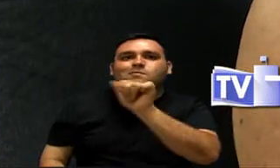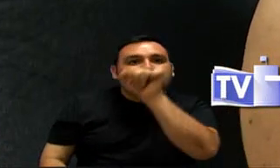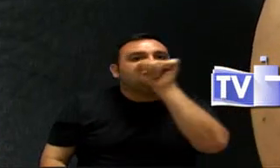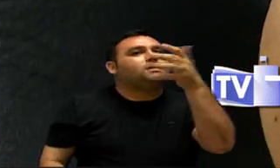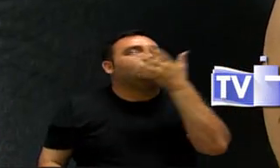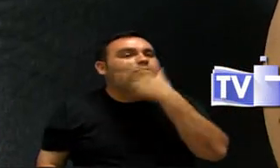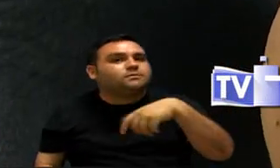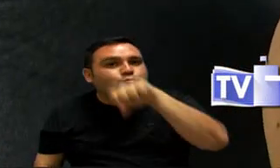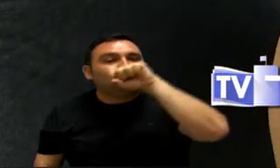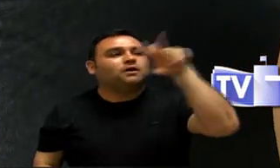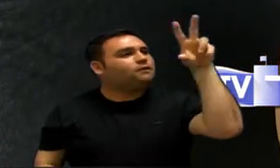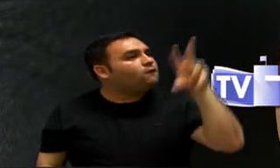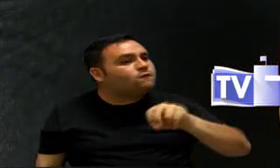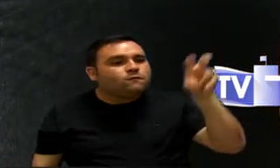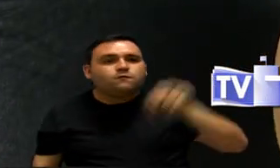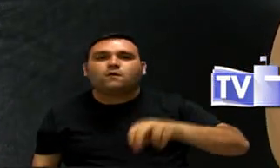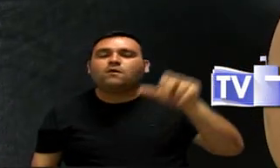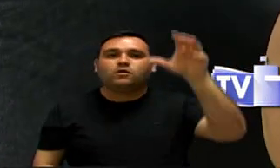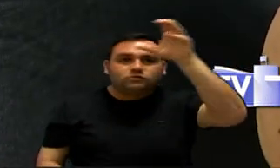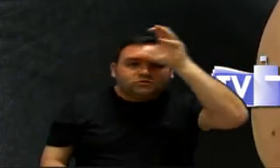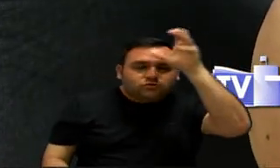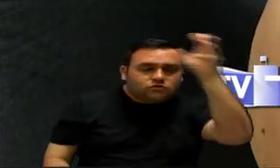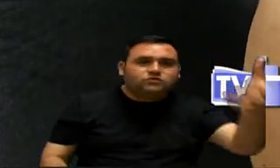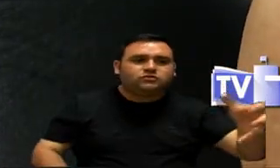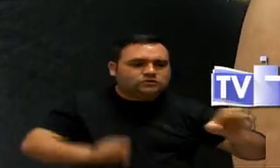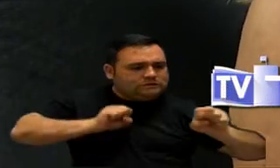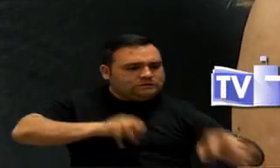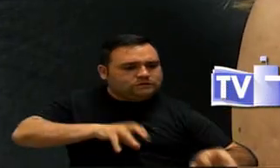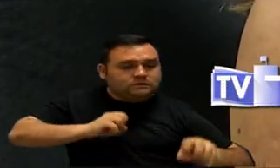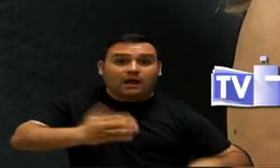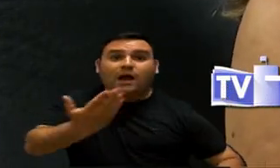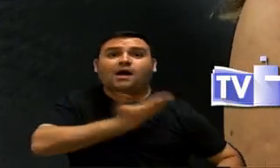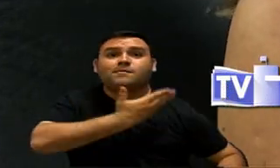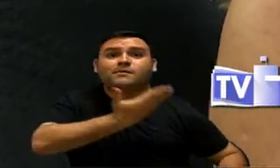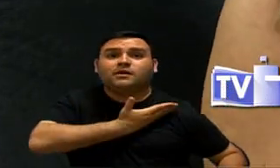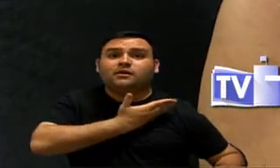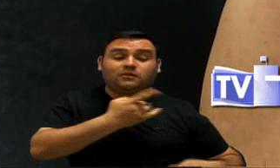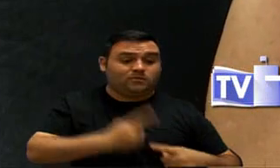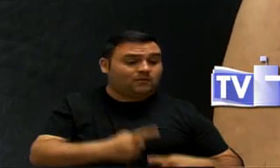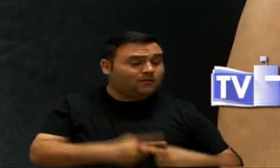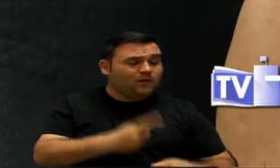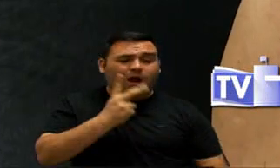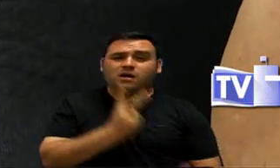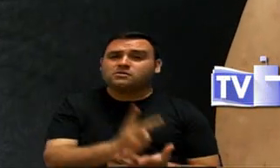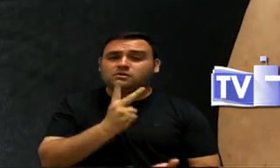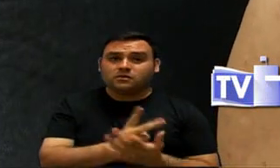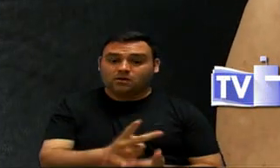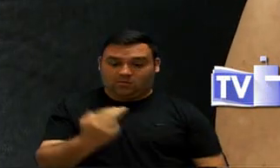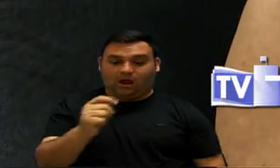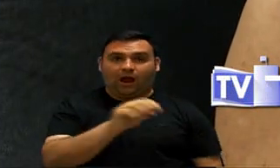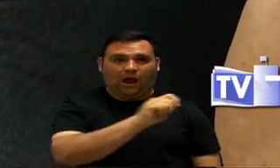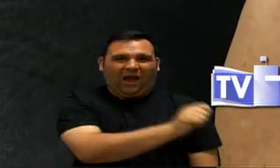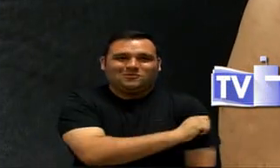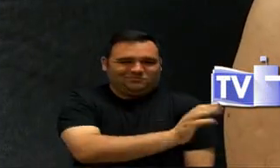o pai, é o avô, é o tio, é o amigo. Porque eu sempre coloquei para os meus